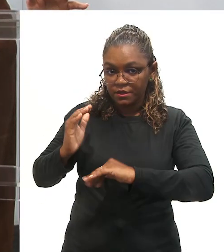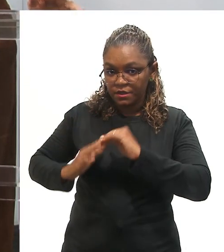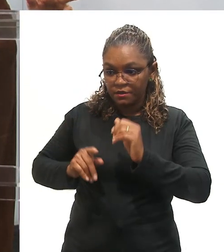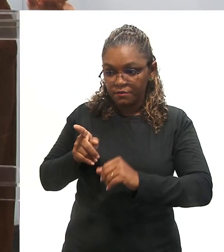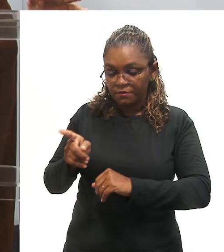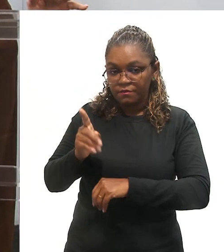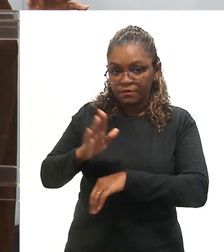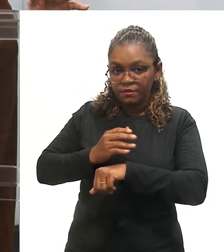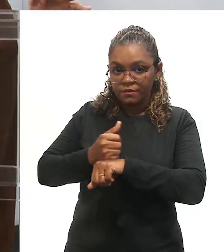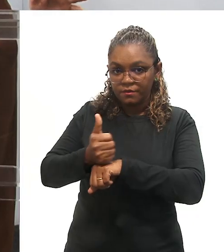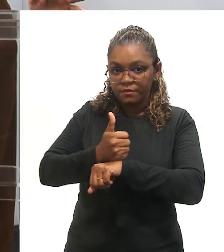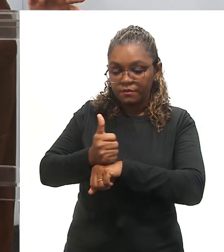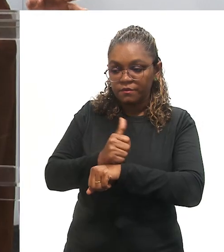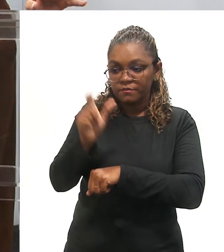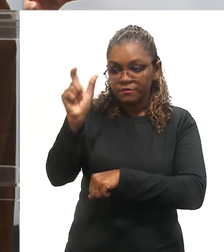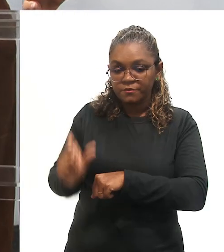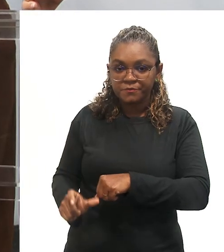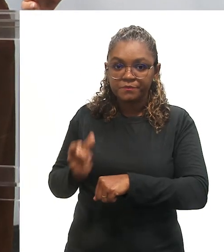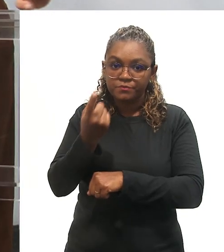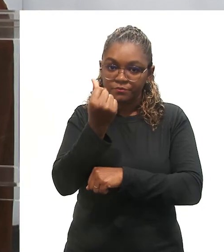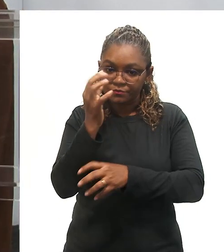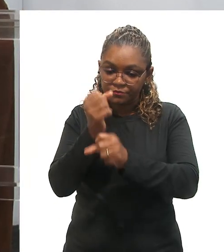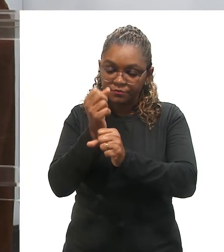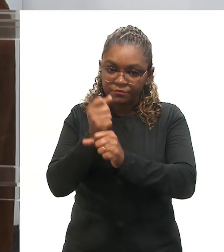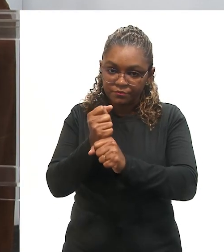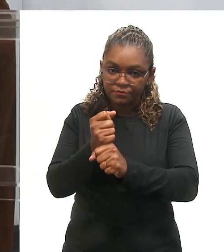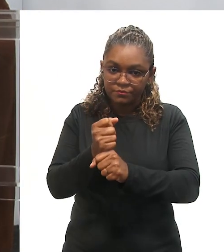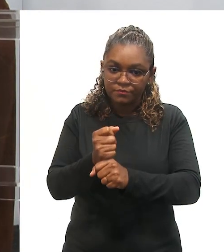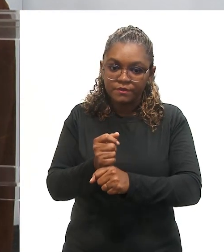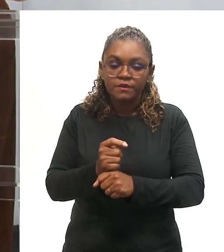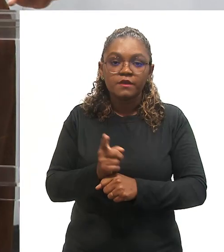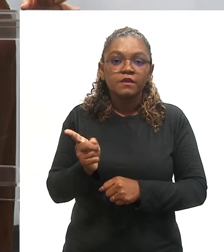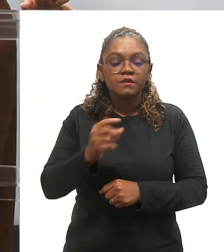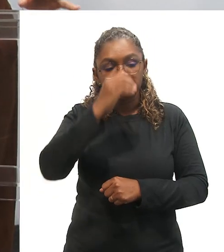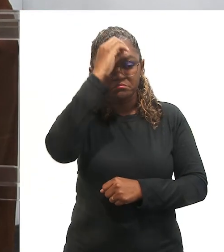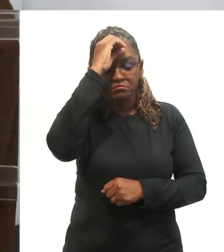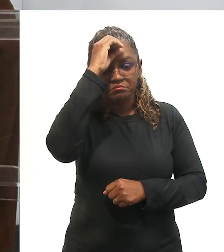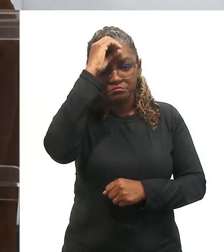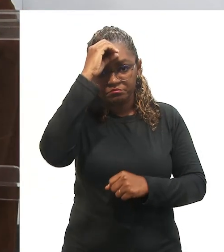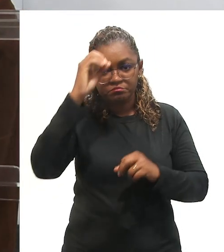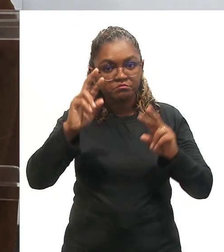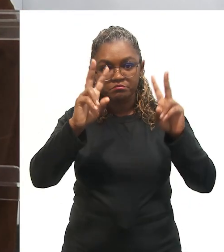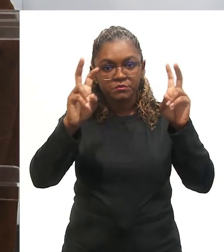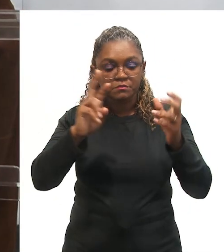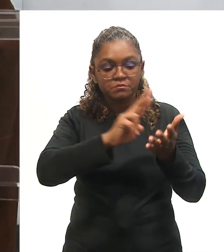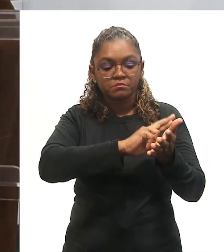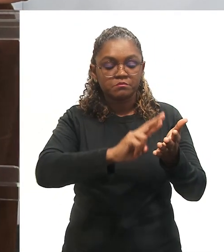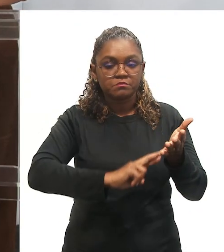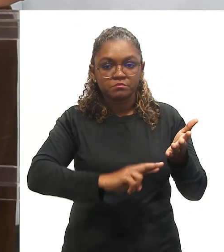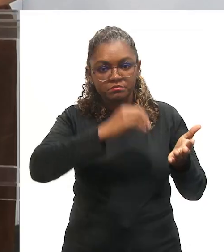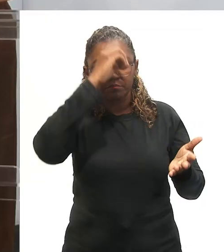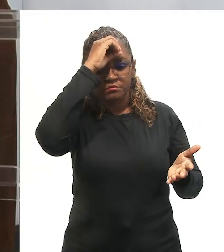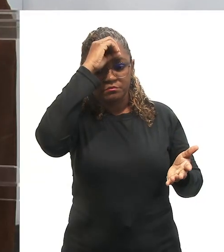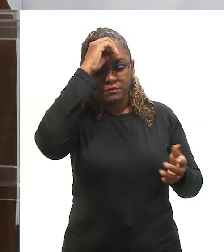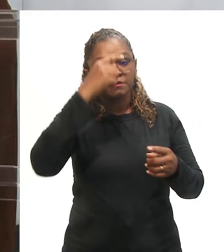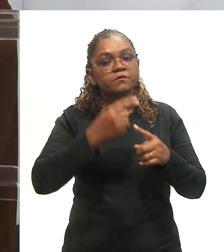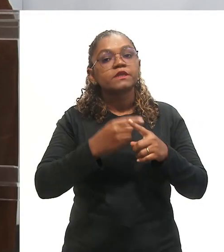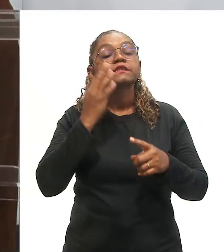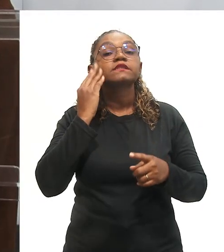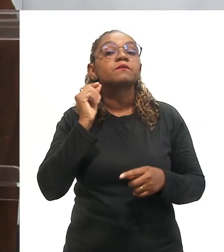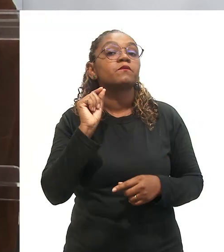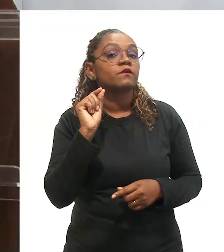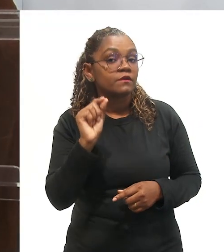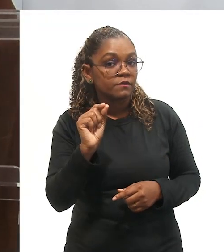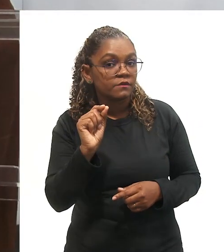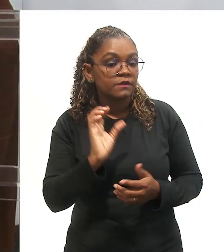não tinha conhecimento dos relatórios que eu vou citar aqui. Por quê? Como eu falei, cada